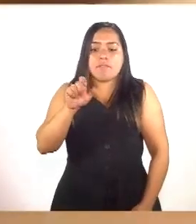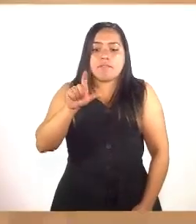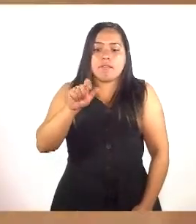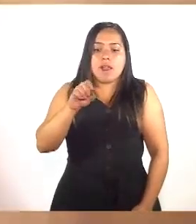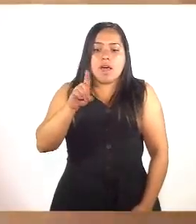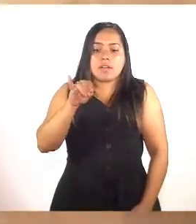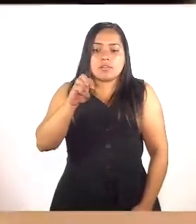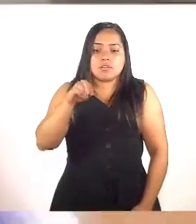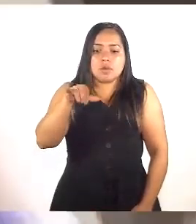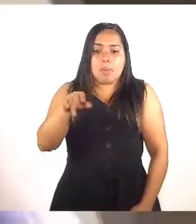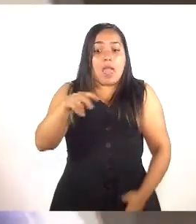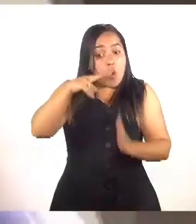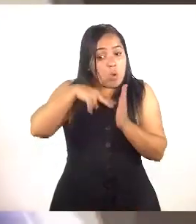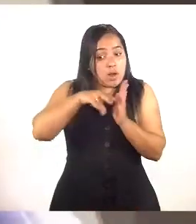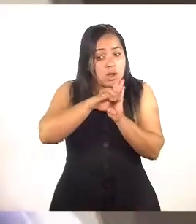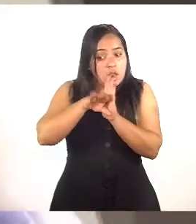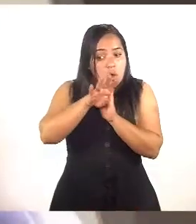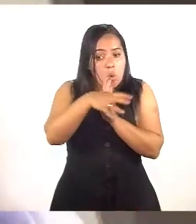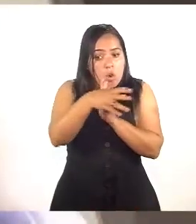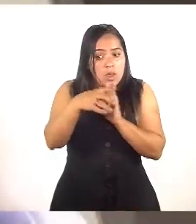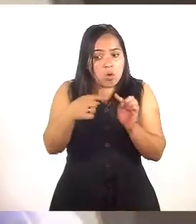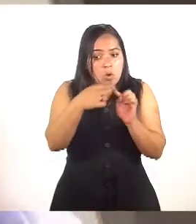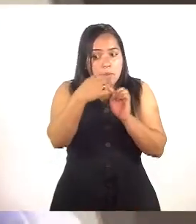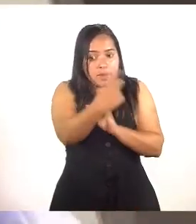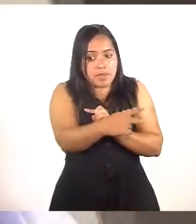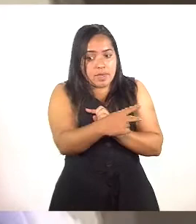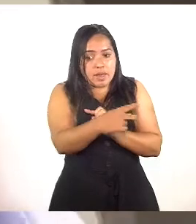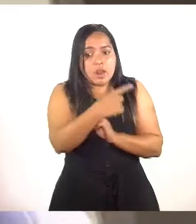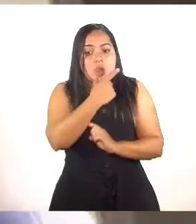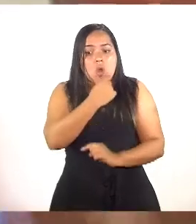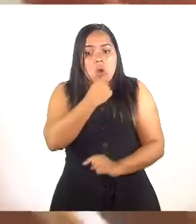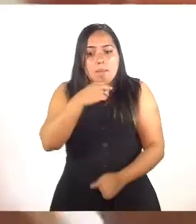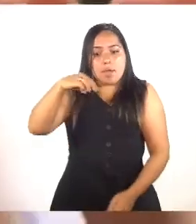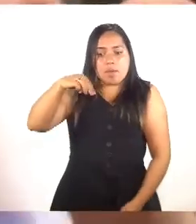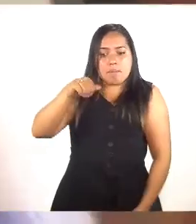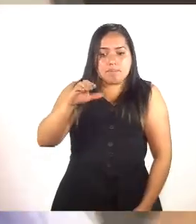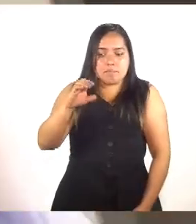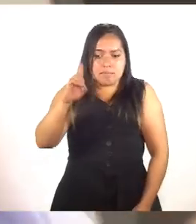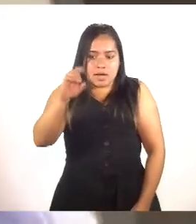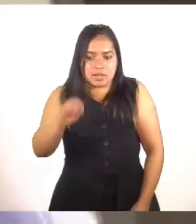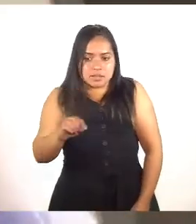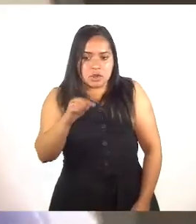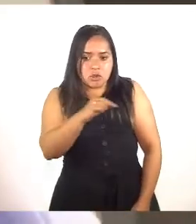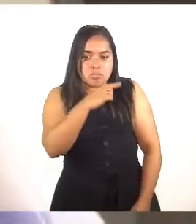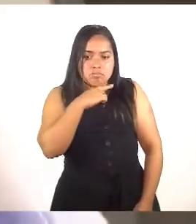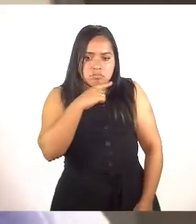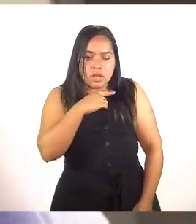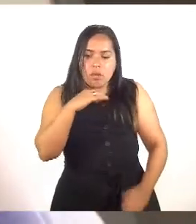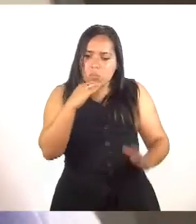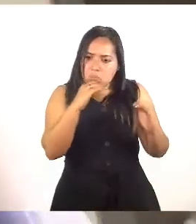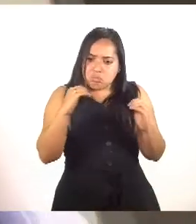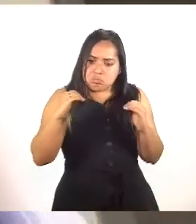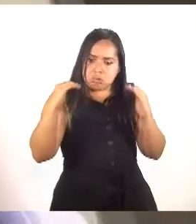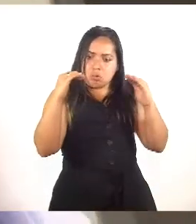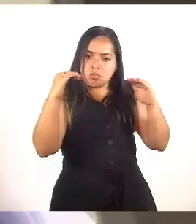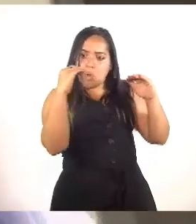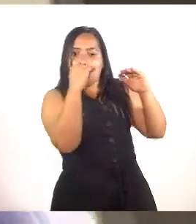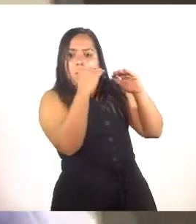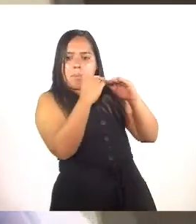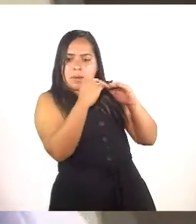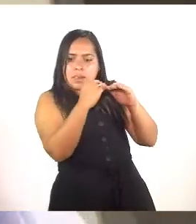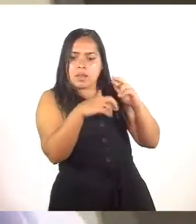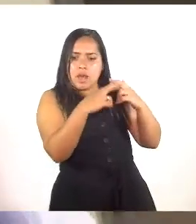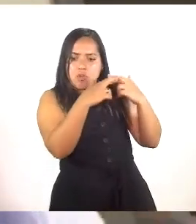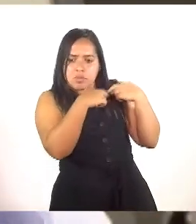Li o currículo do doutor Vladimir Pascoal Macedo, está à altura ao cargo que vai exercer, se